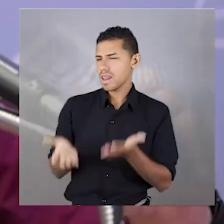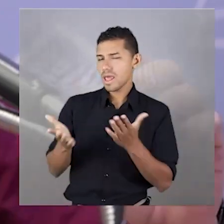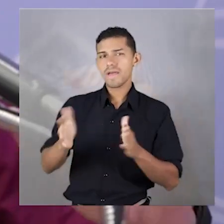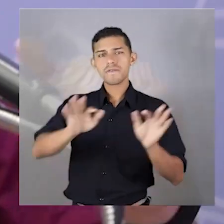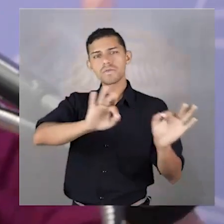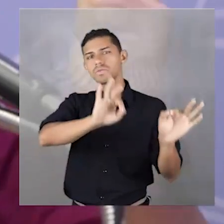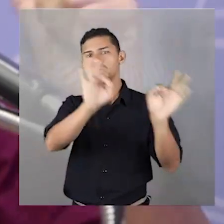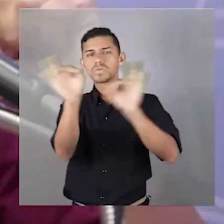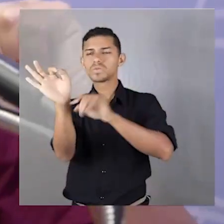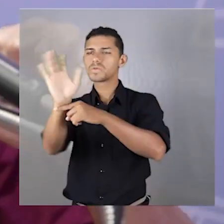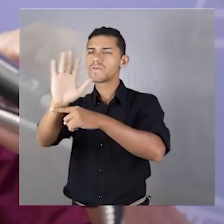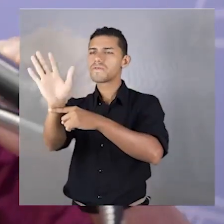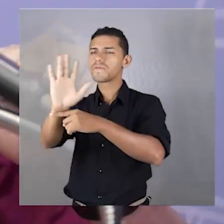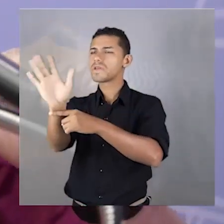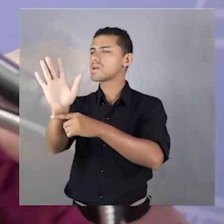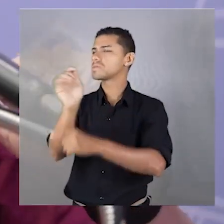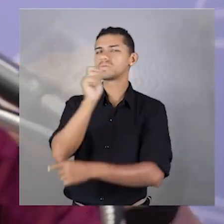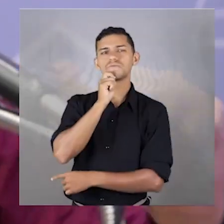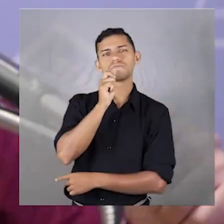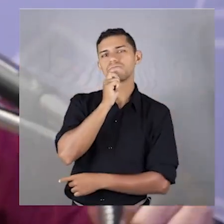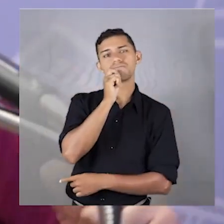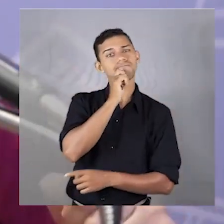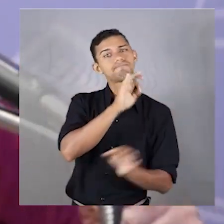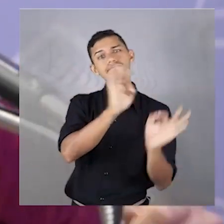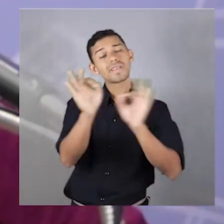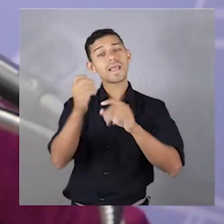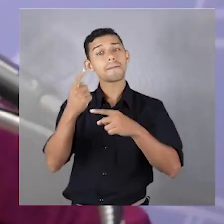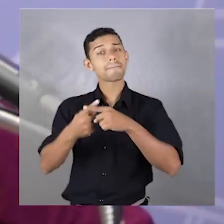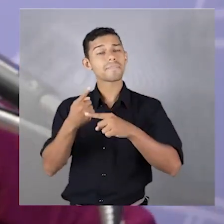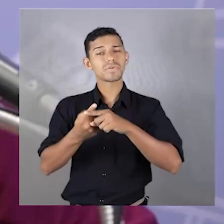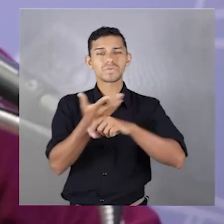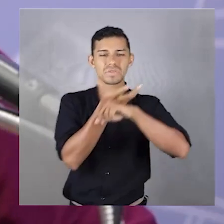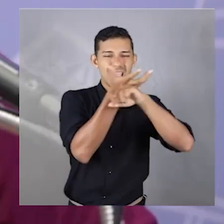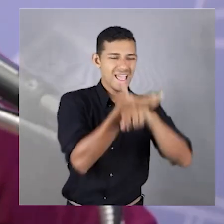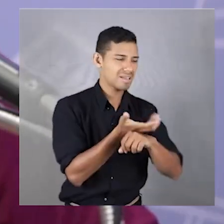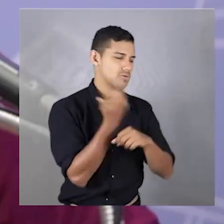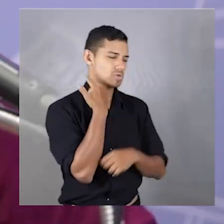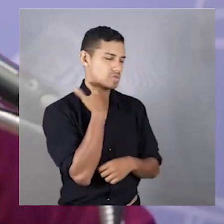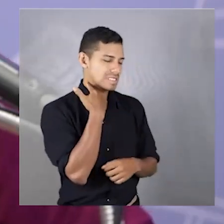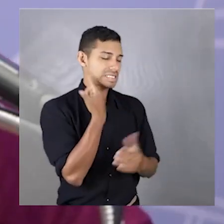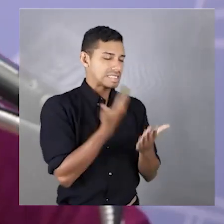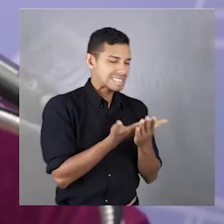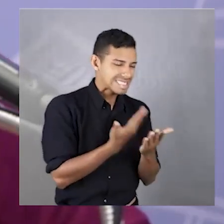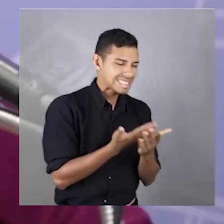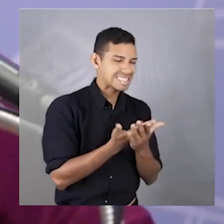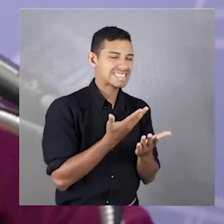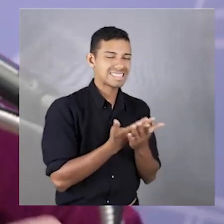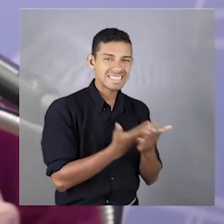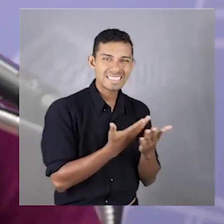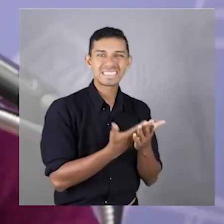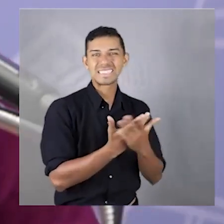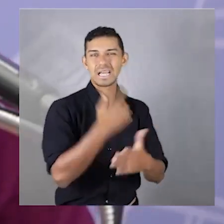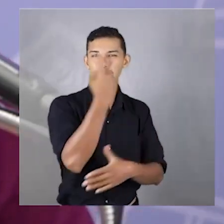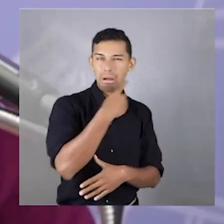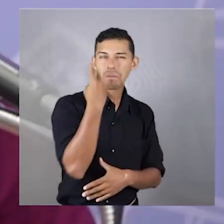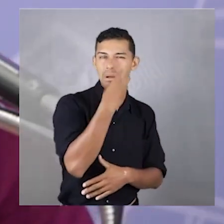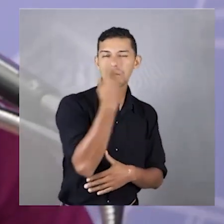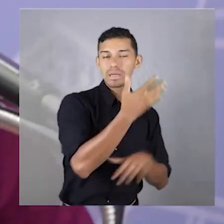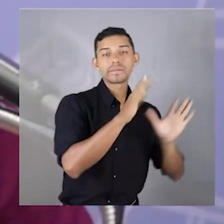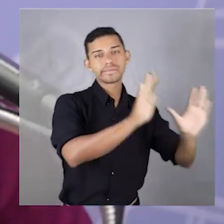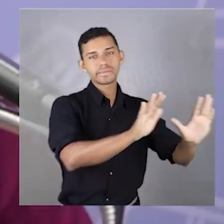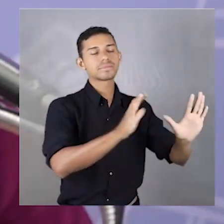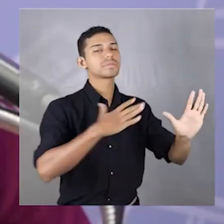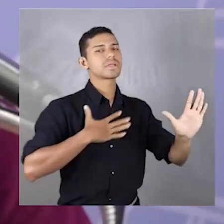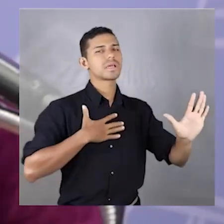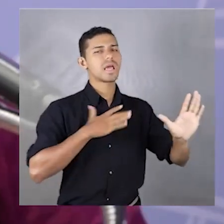assistir aquele filme que não conseguiu assistir porque a matéria de estudo não deixou, né? Não permitiu. Mas também